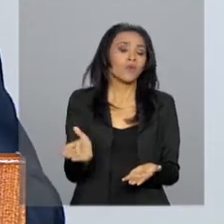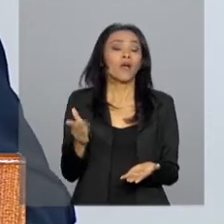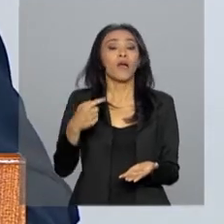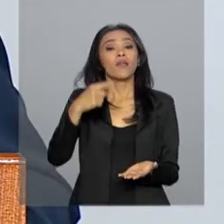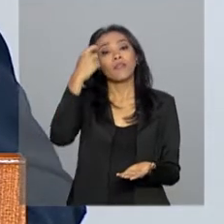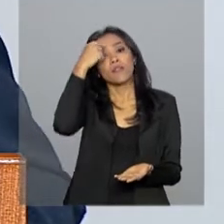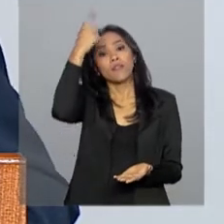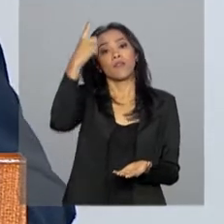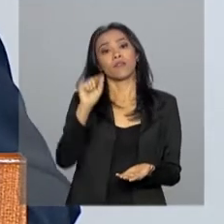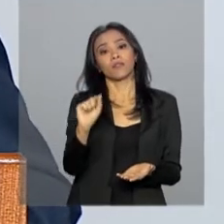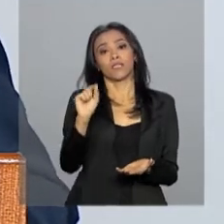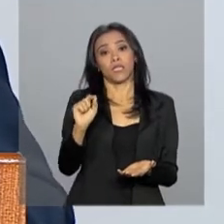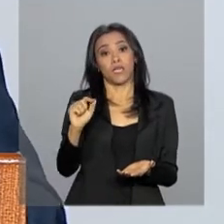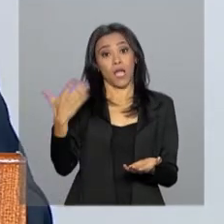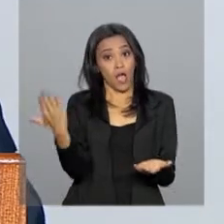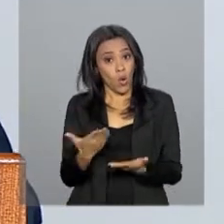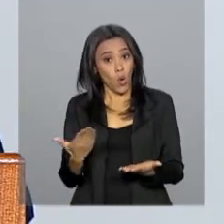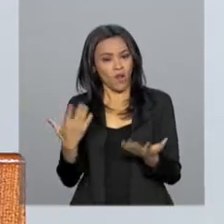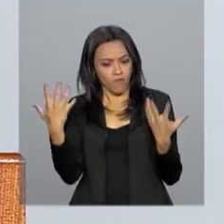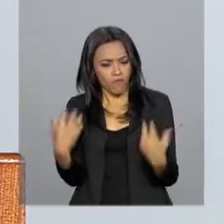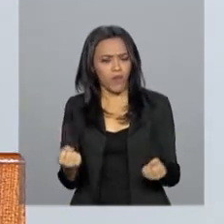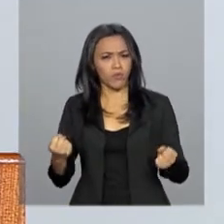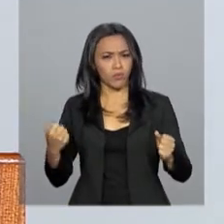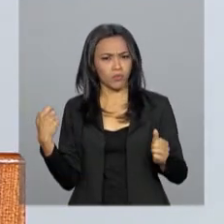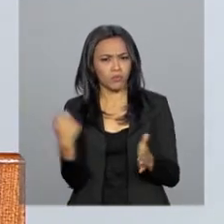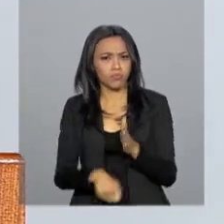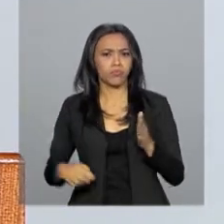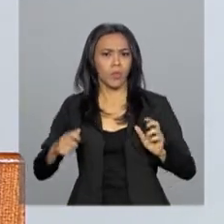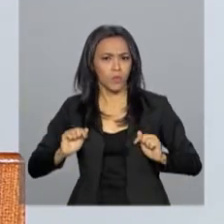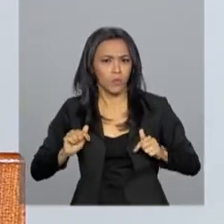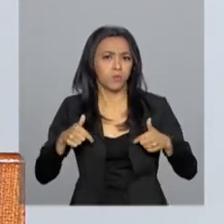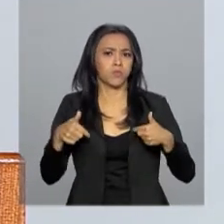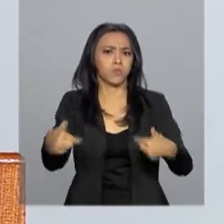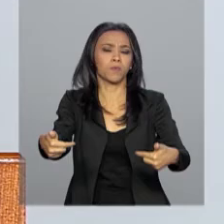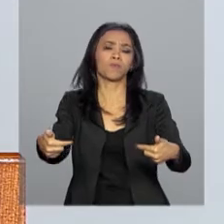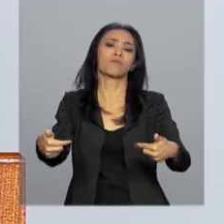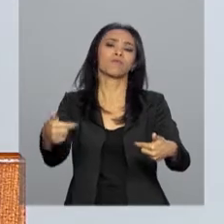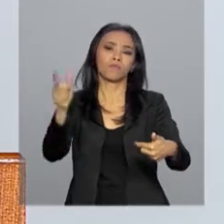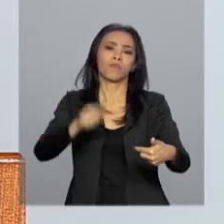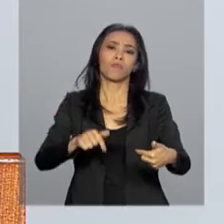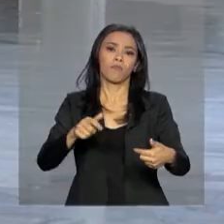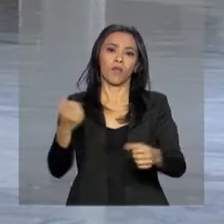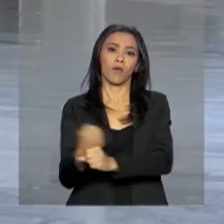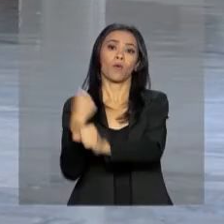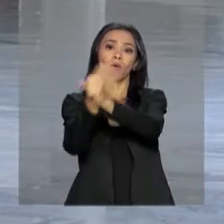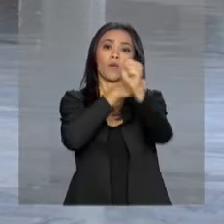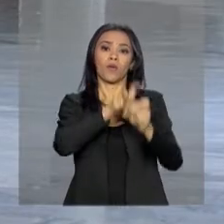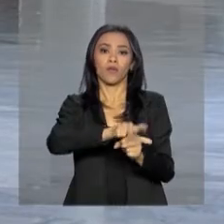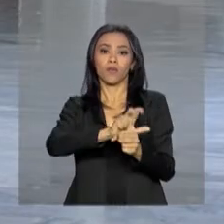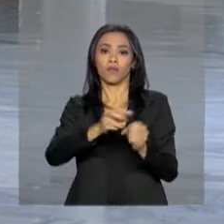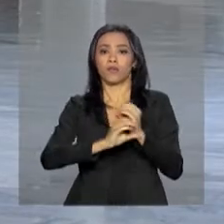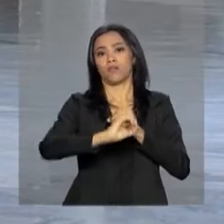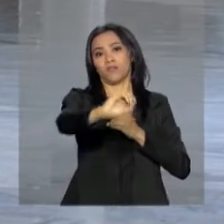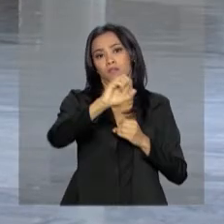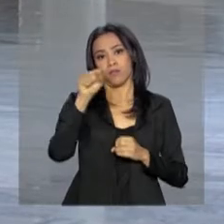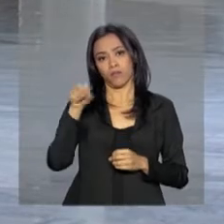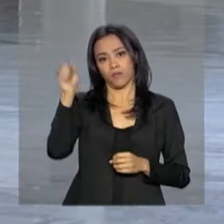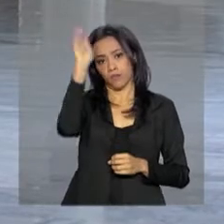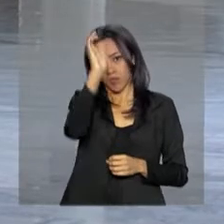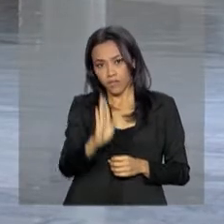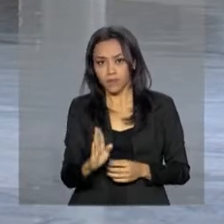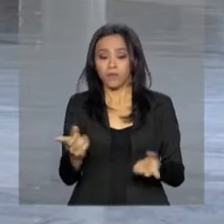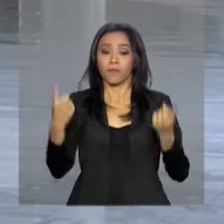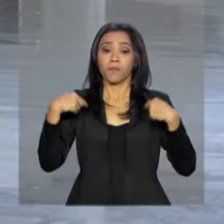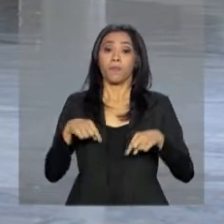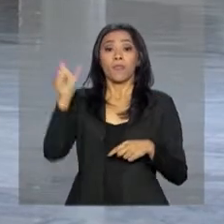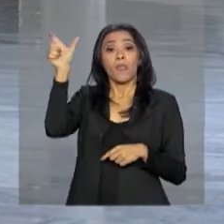ideia de que agora o combate é precisamente em favor dos o ministro das cidades